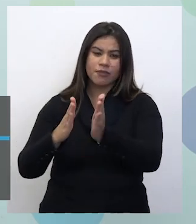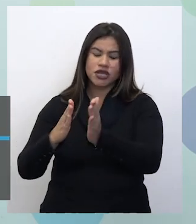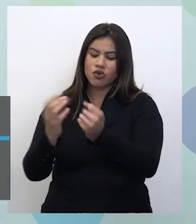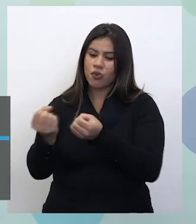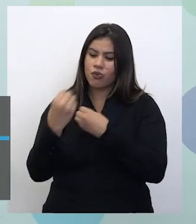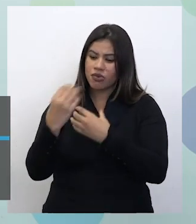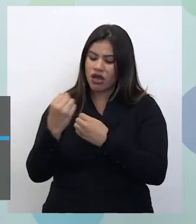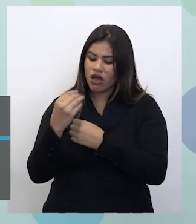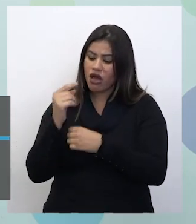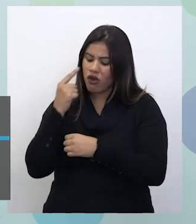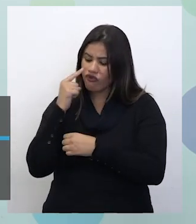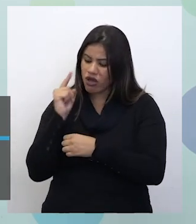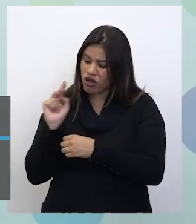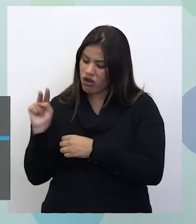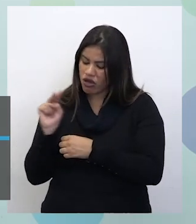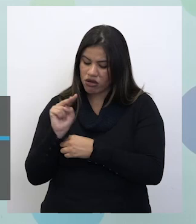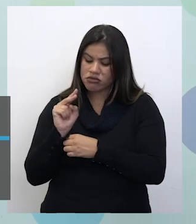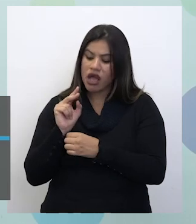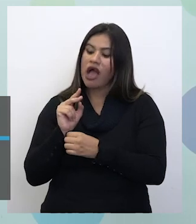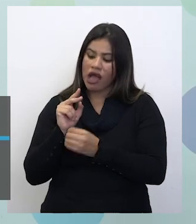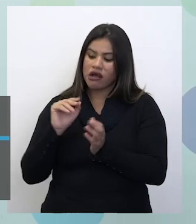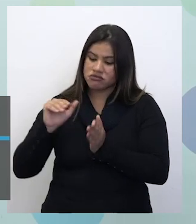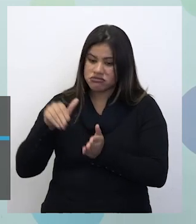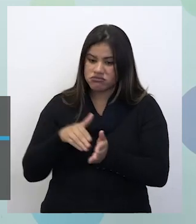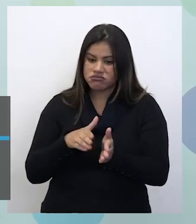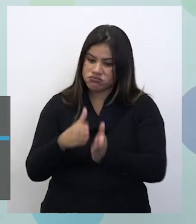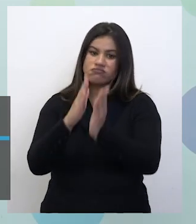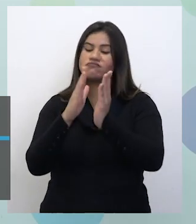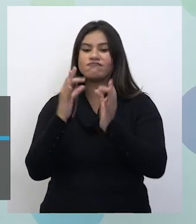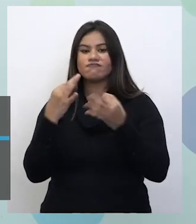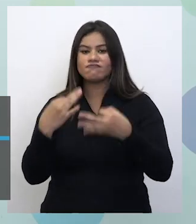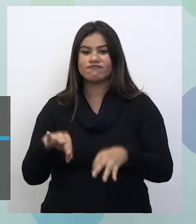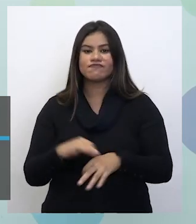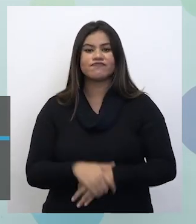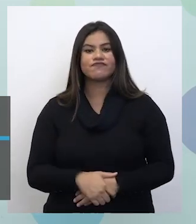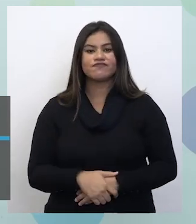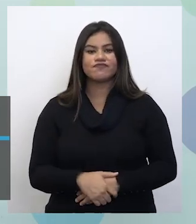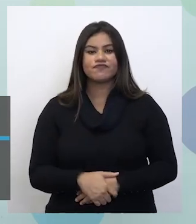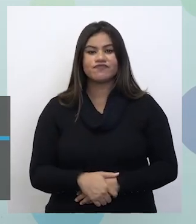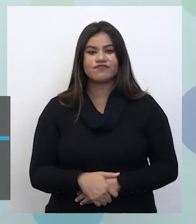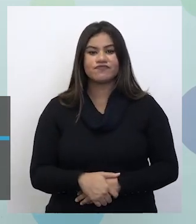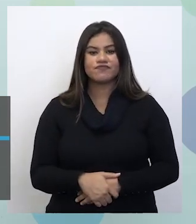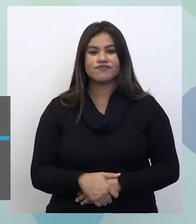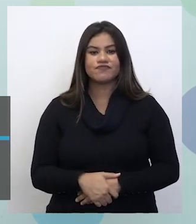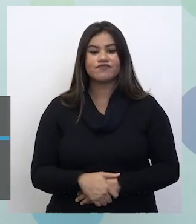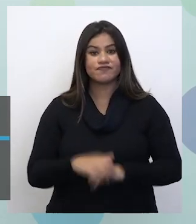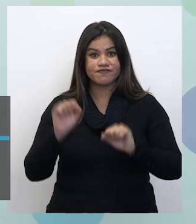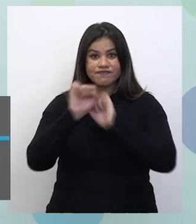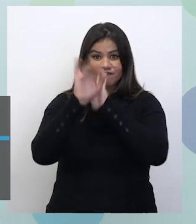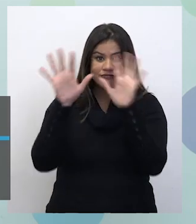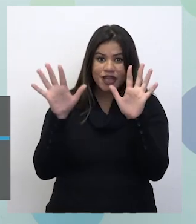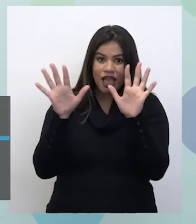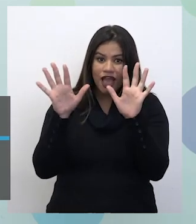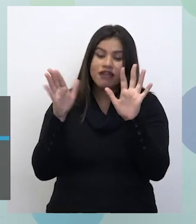no caminho dessa jornada de desenvolvimento socioemocional. Ok? Estamos claros aqui? Já conhecemos,